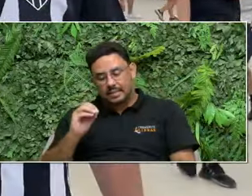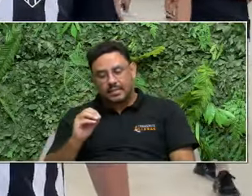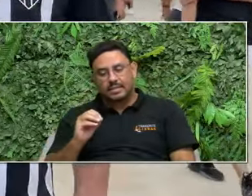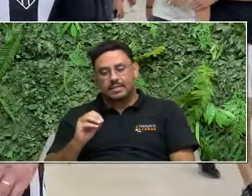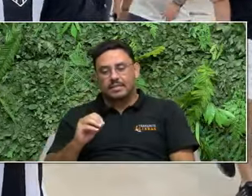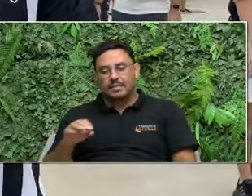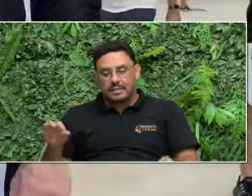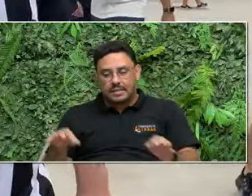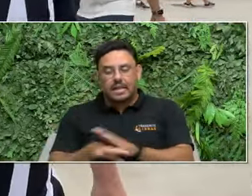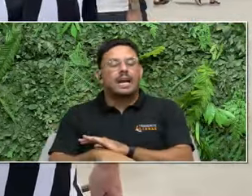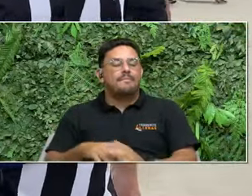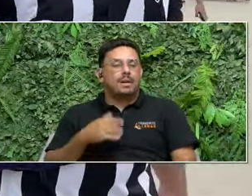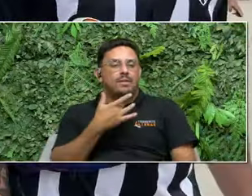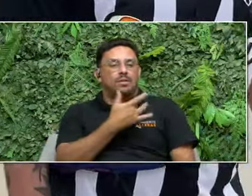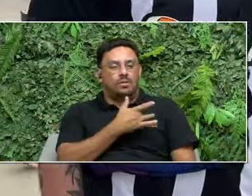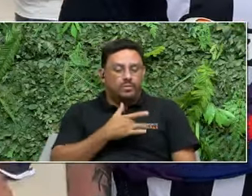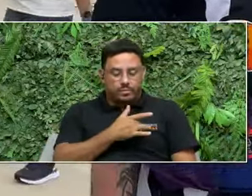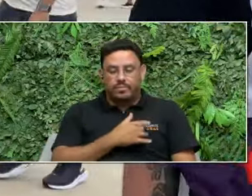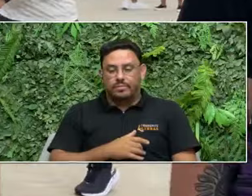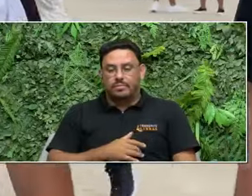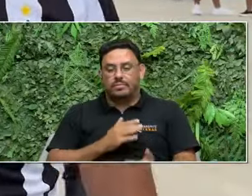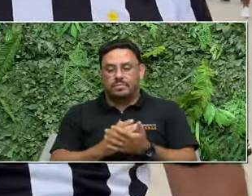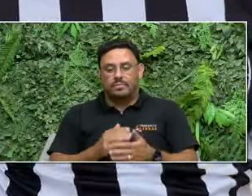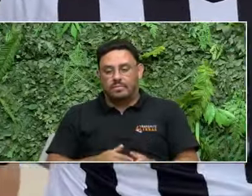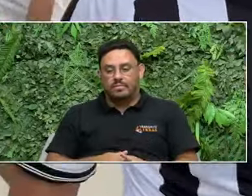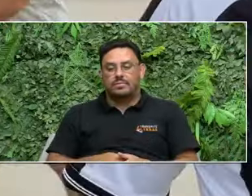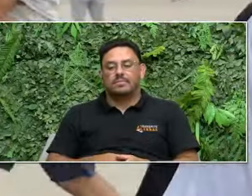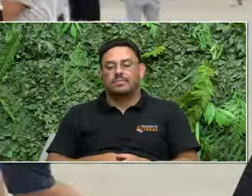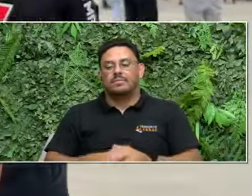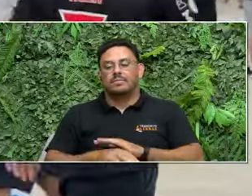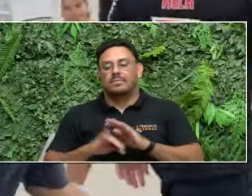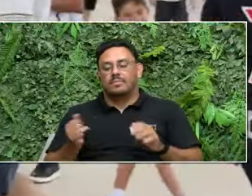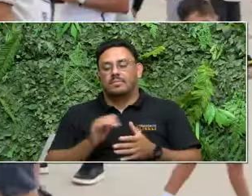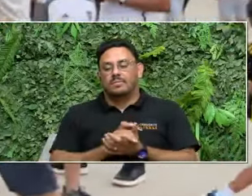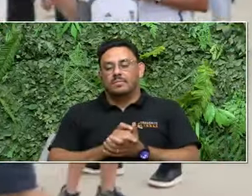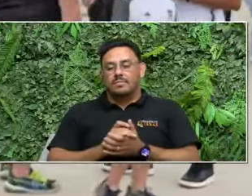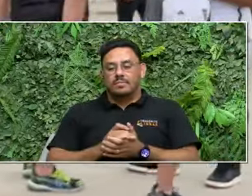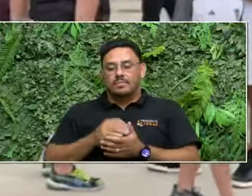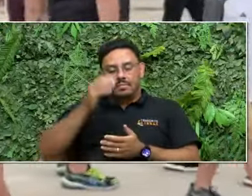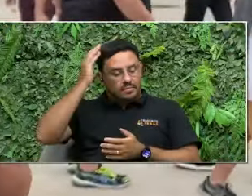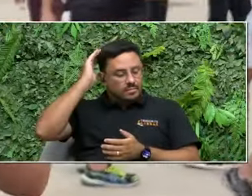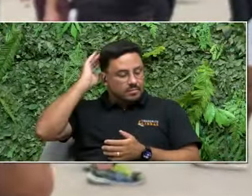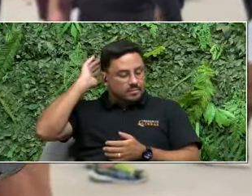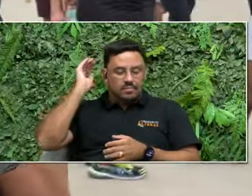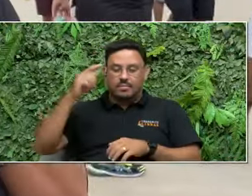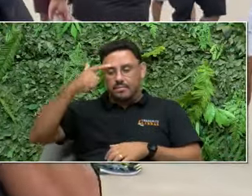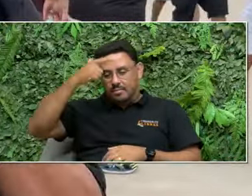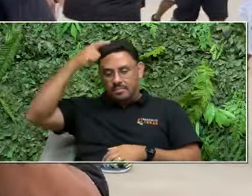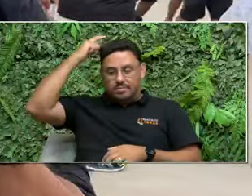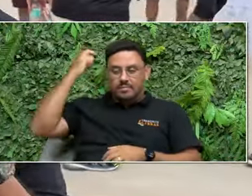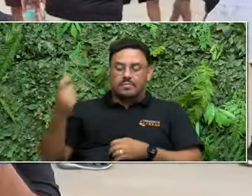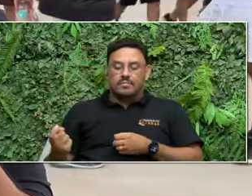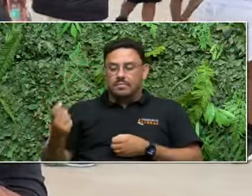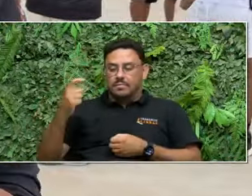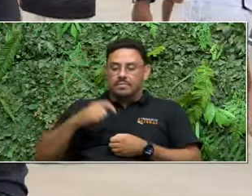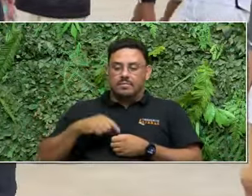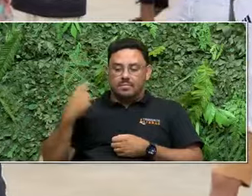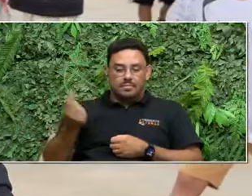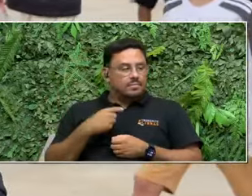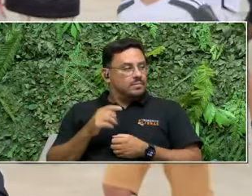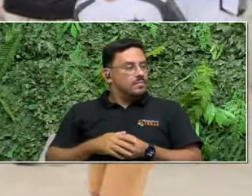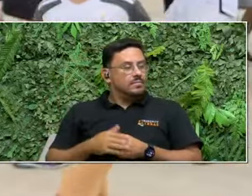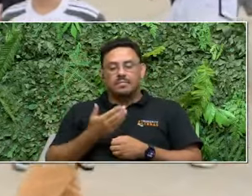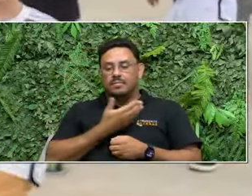vez Isso é para acabar o correto o cabelo do Igor lá ah meu Deus aí vai deixar o iG careca volto com vocês aí meus amados